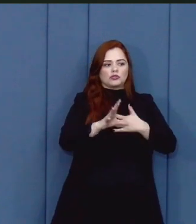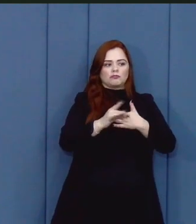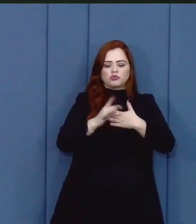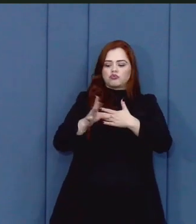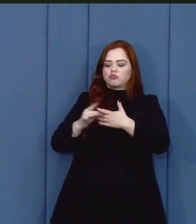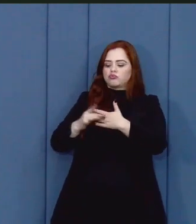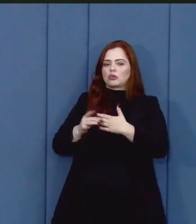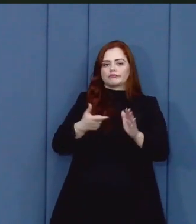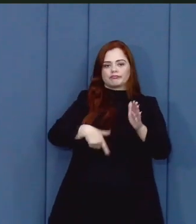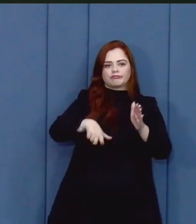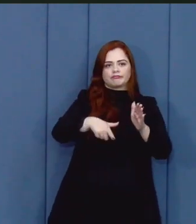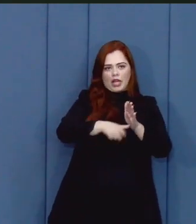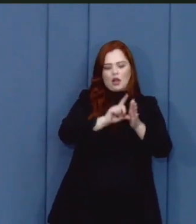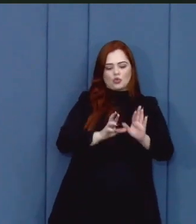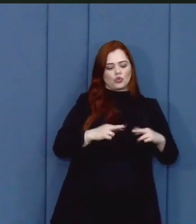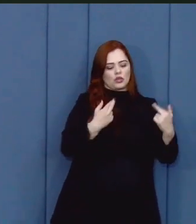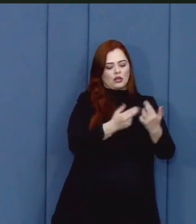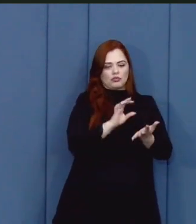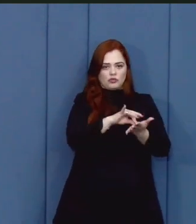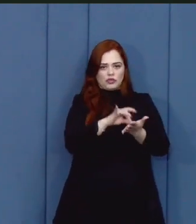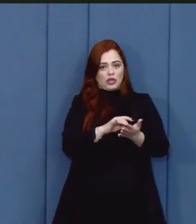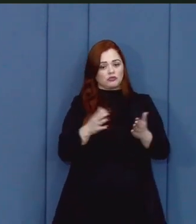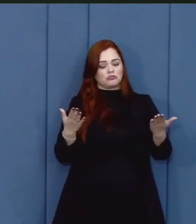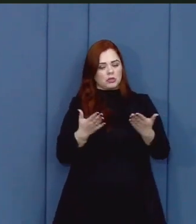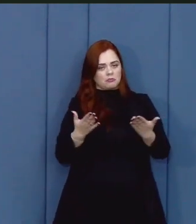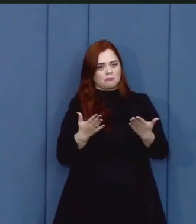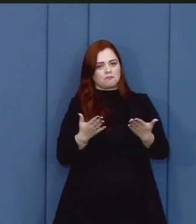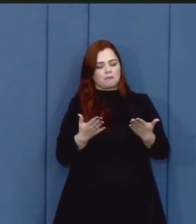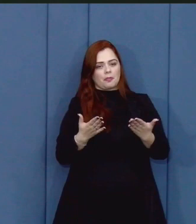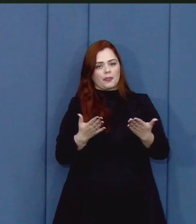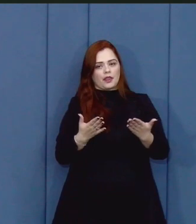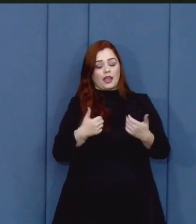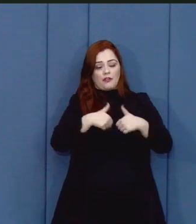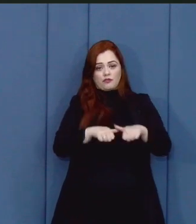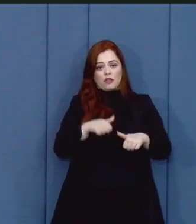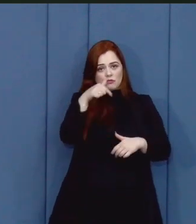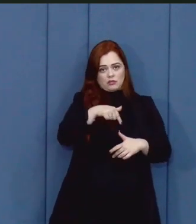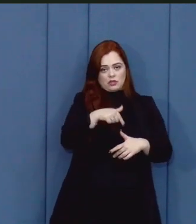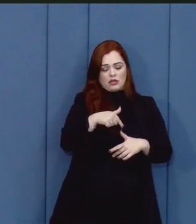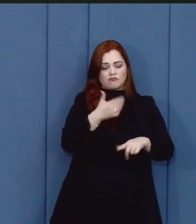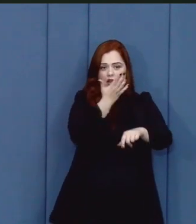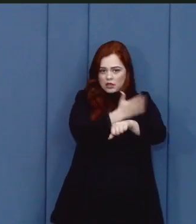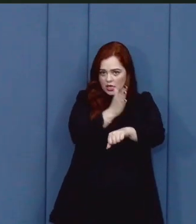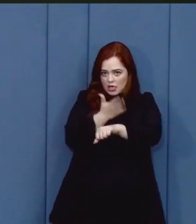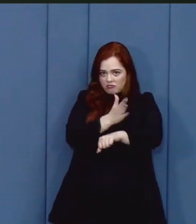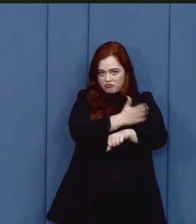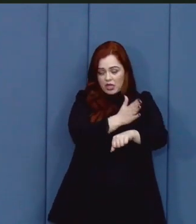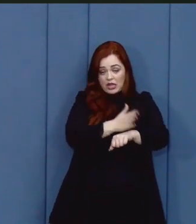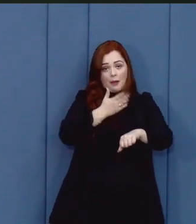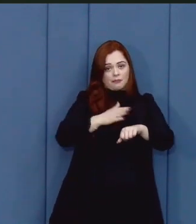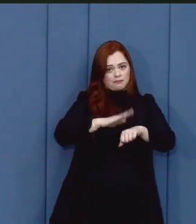dá trabalho antes da reunião em si, e eventualmente possa, eu me disponho a treinar mais